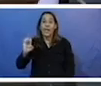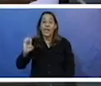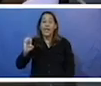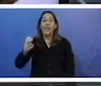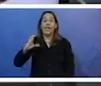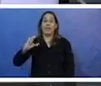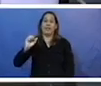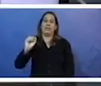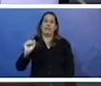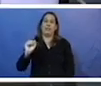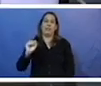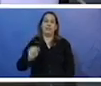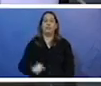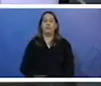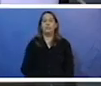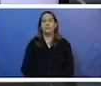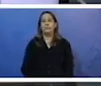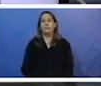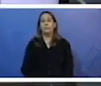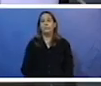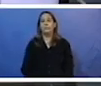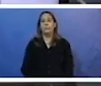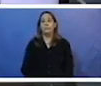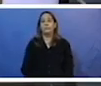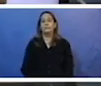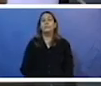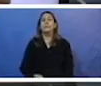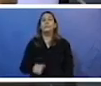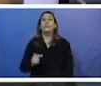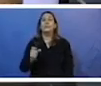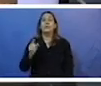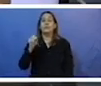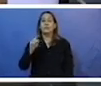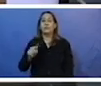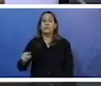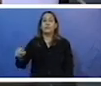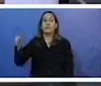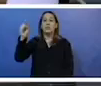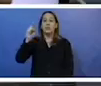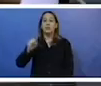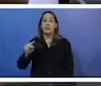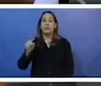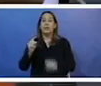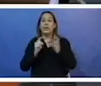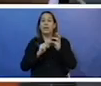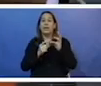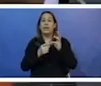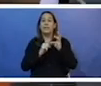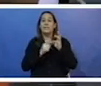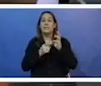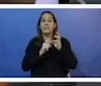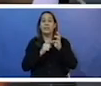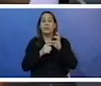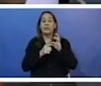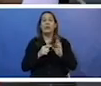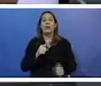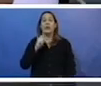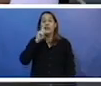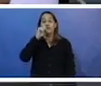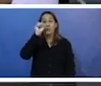O té eu estiquei. Então, circula aí. O té é a sílaba mais